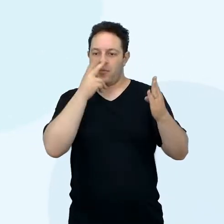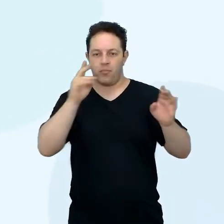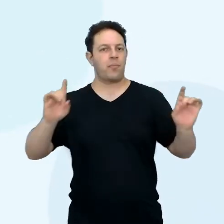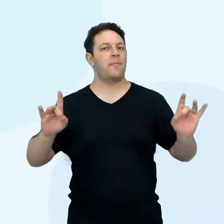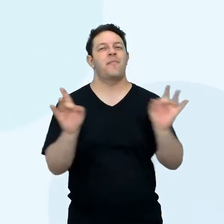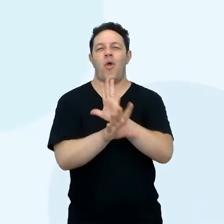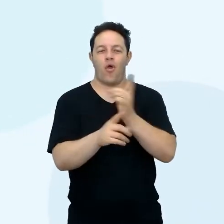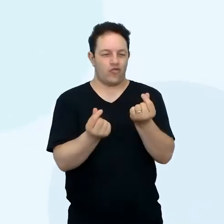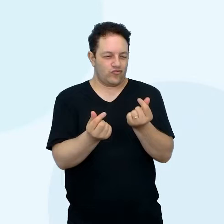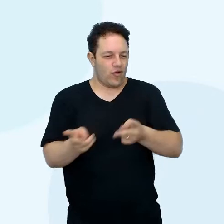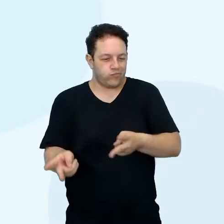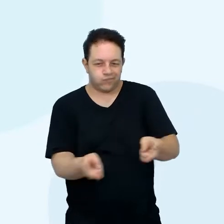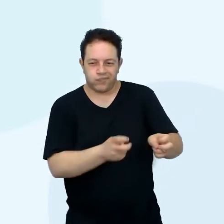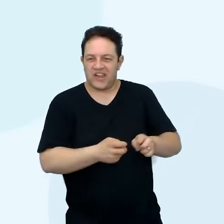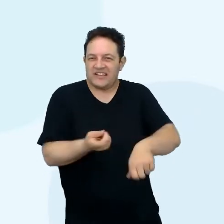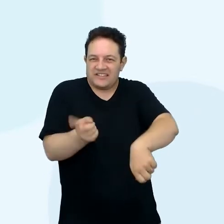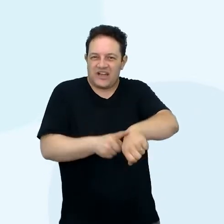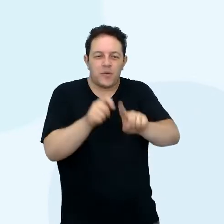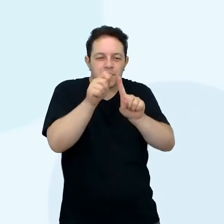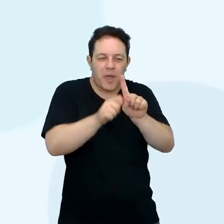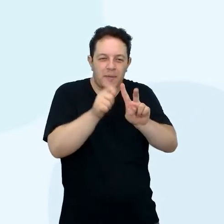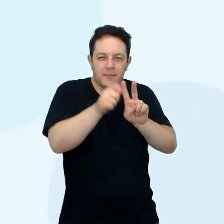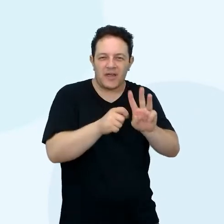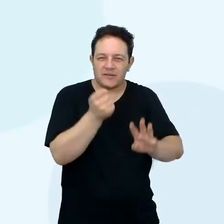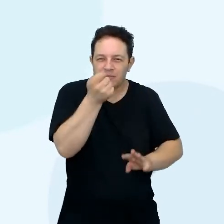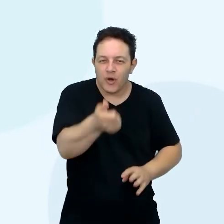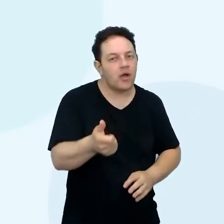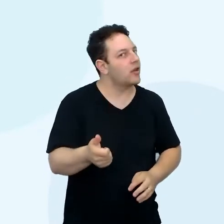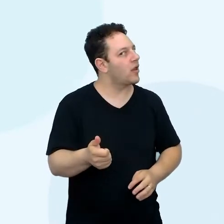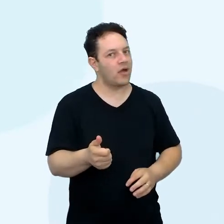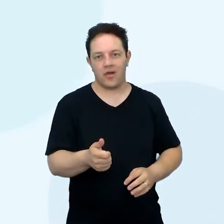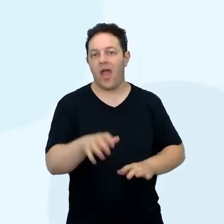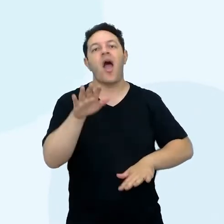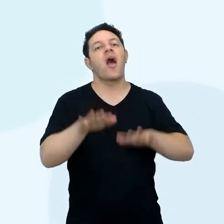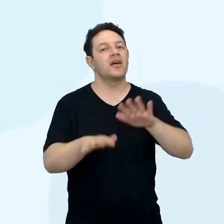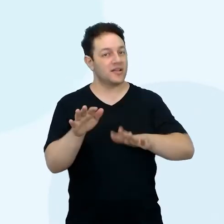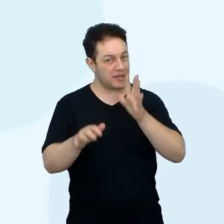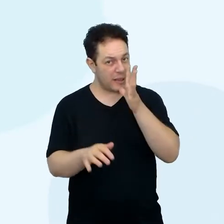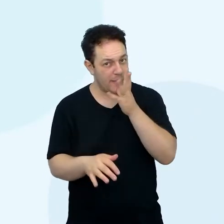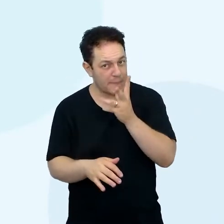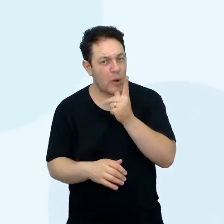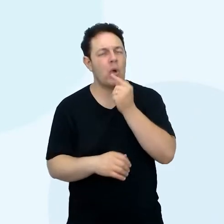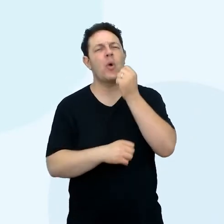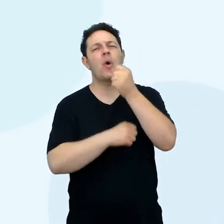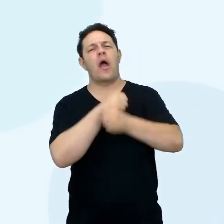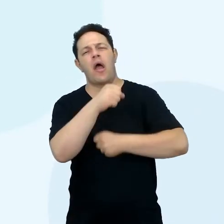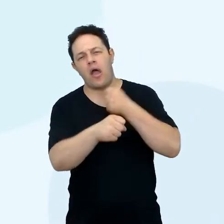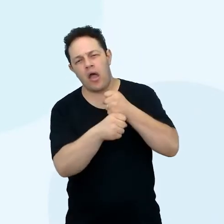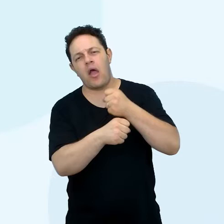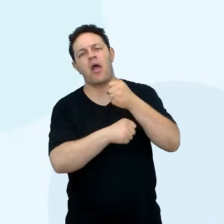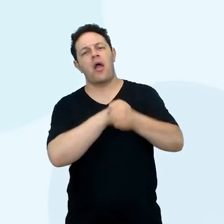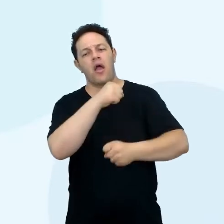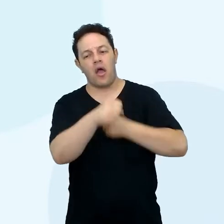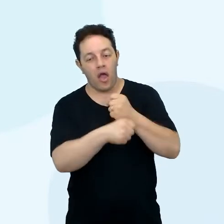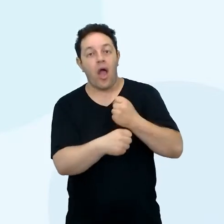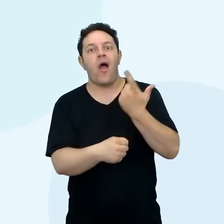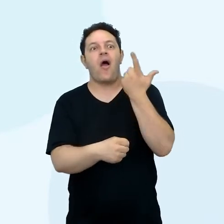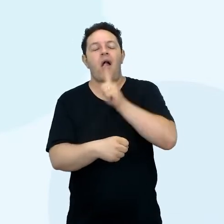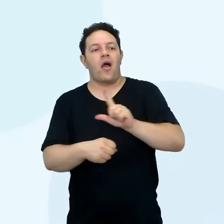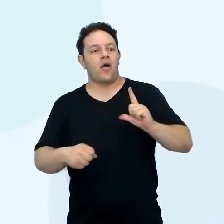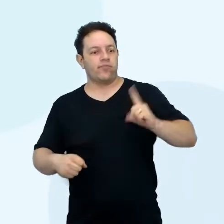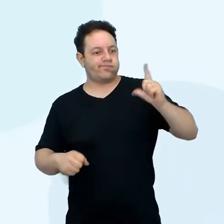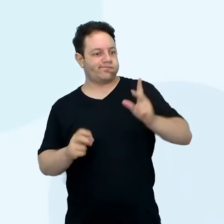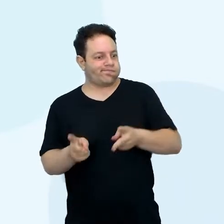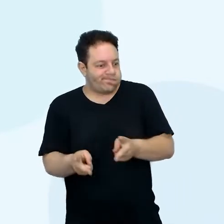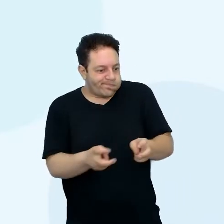começar a gerar lucro nos primeiros meses. Talvez você leve alguns anos aí para começar a pagar as contas, né? Para que seu empreendimento se torne